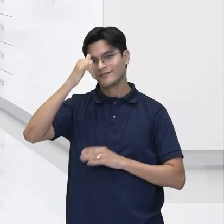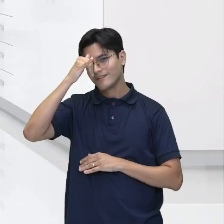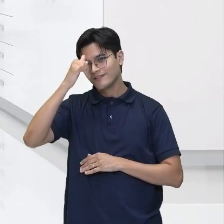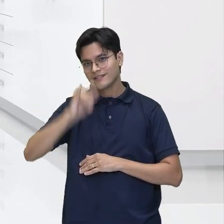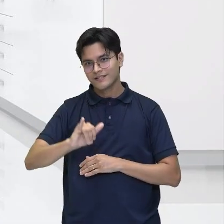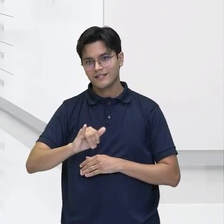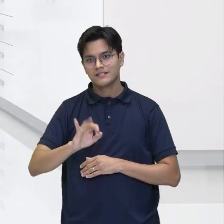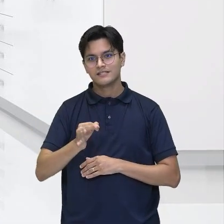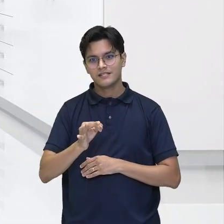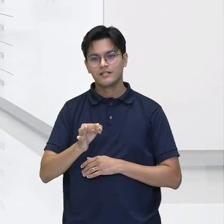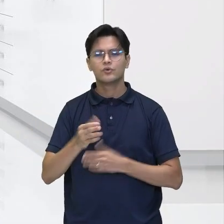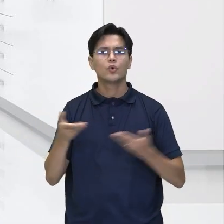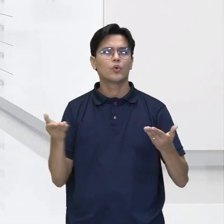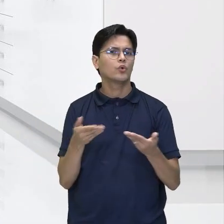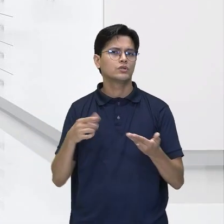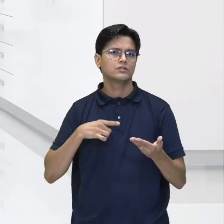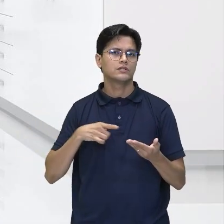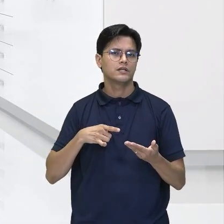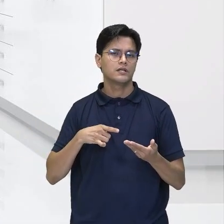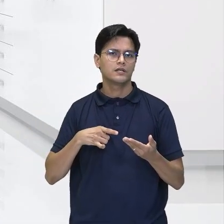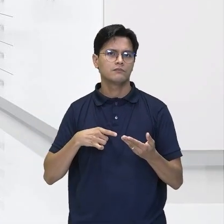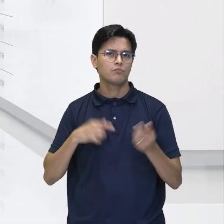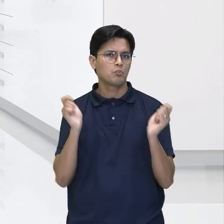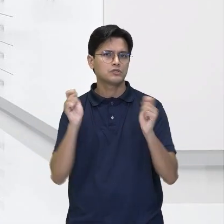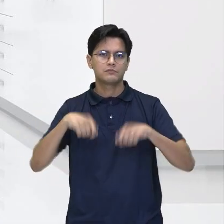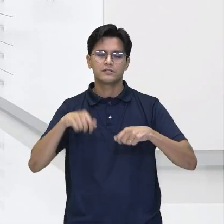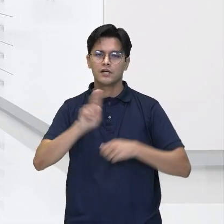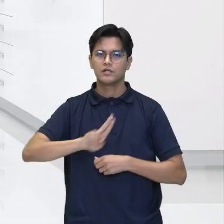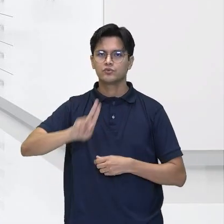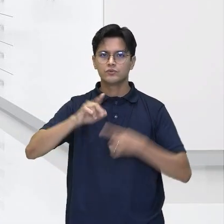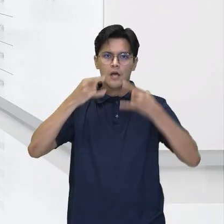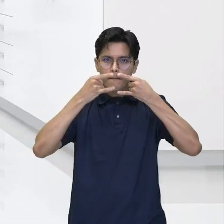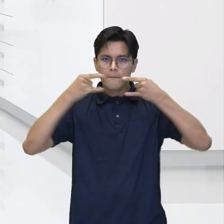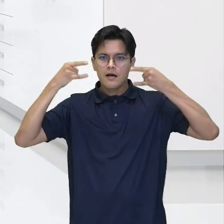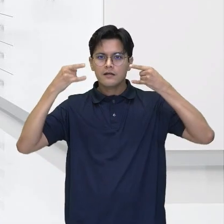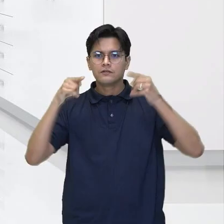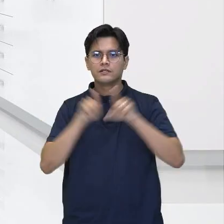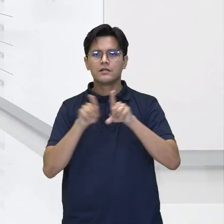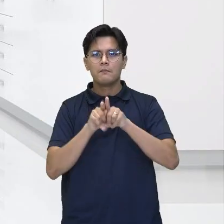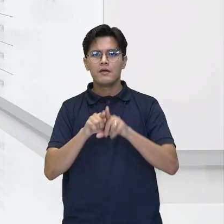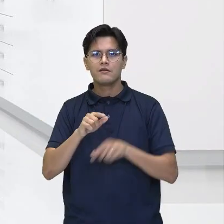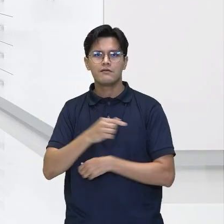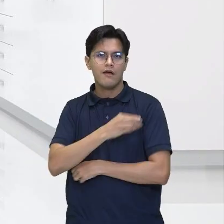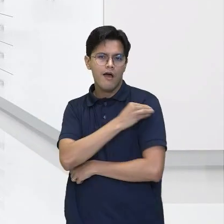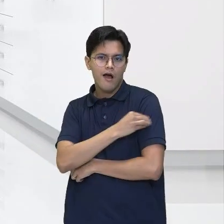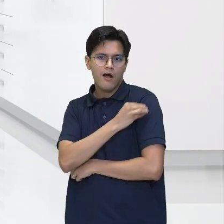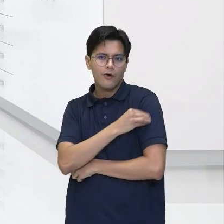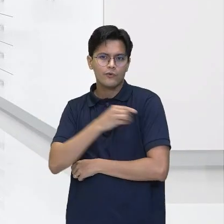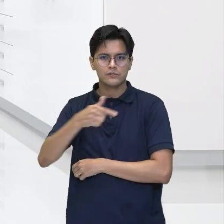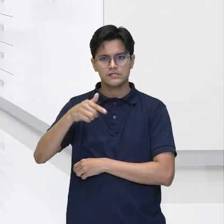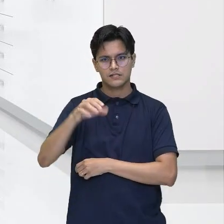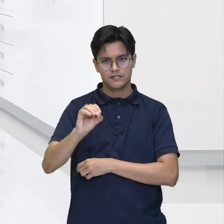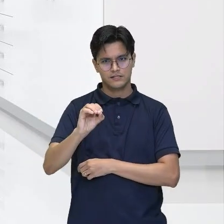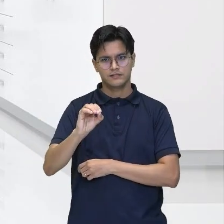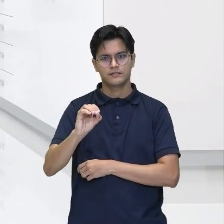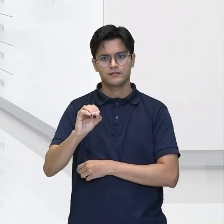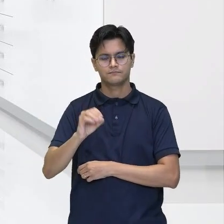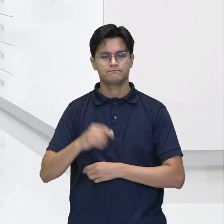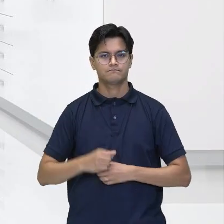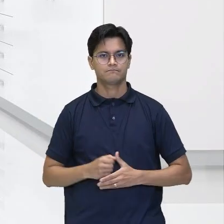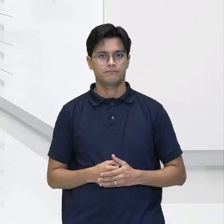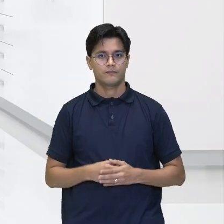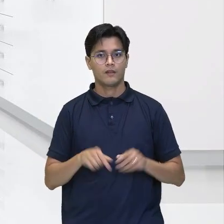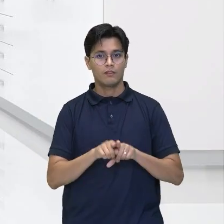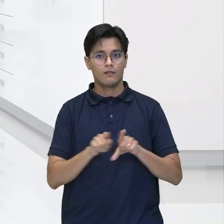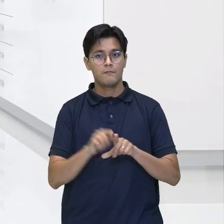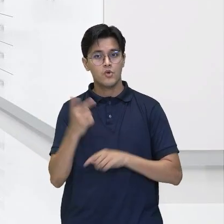temos máscaras e álcool 70 para ajudar na nossa higienização e no cuidado com a saúde. Uma outra doença,